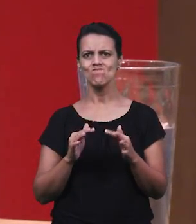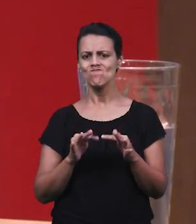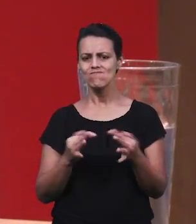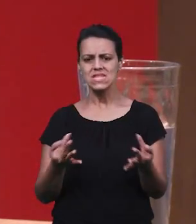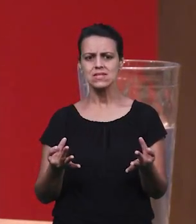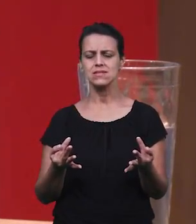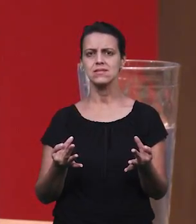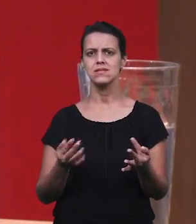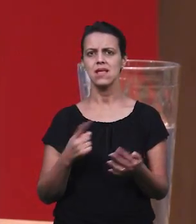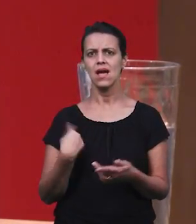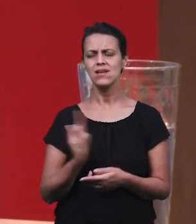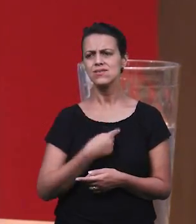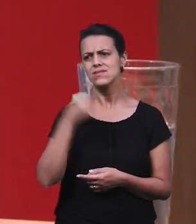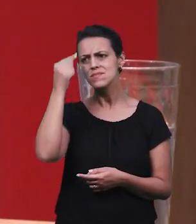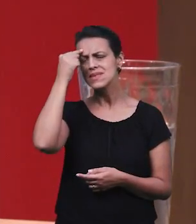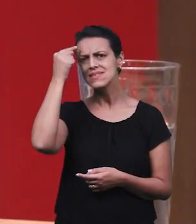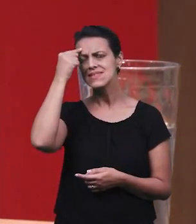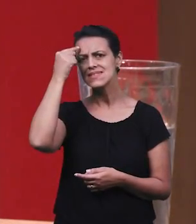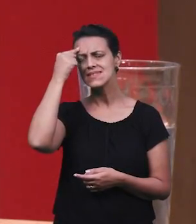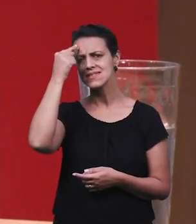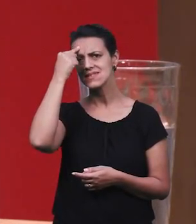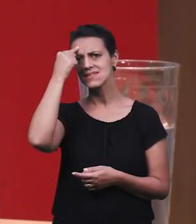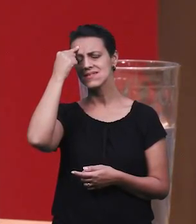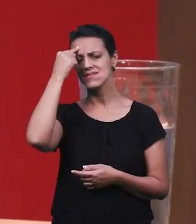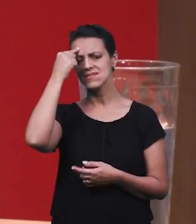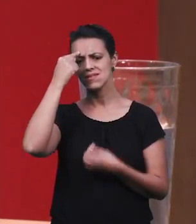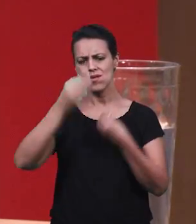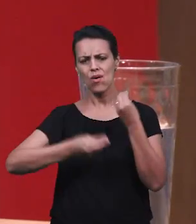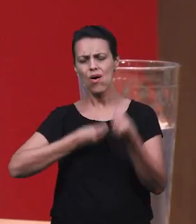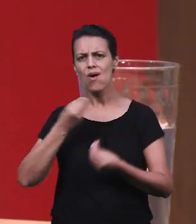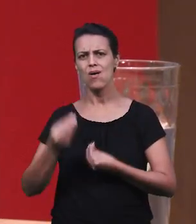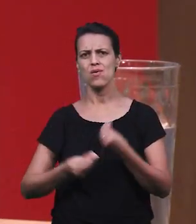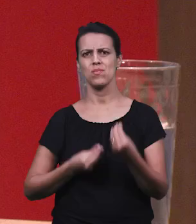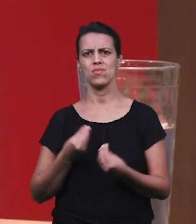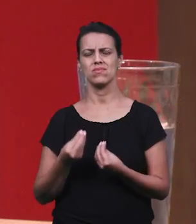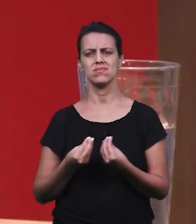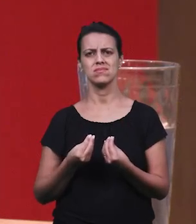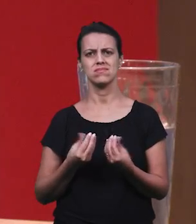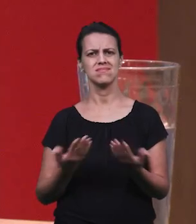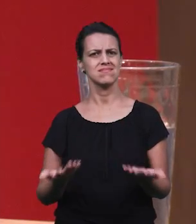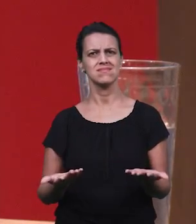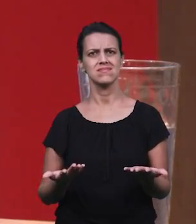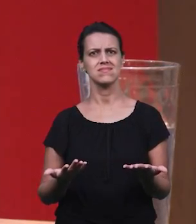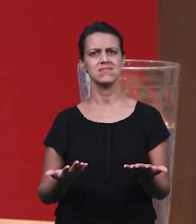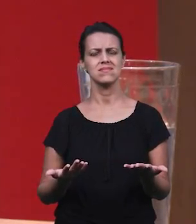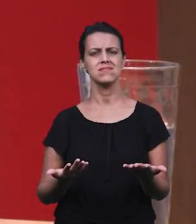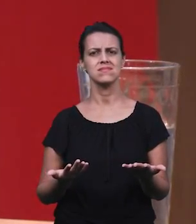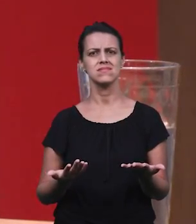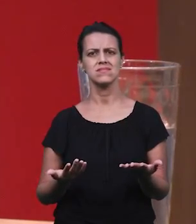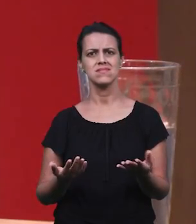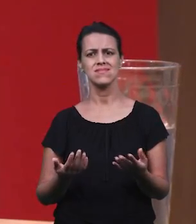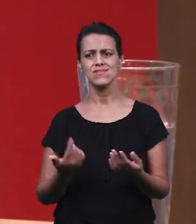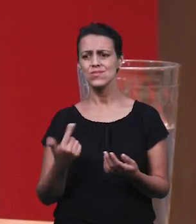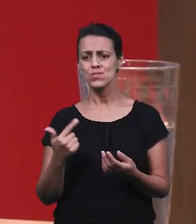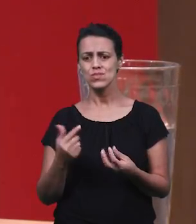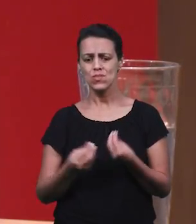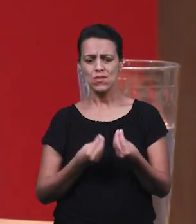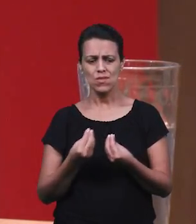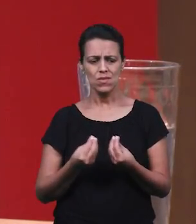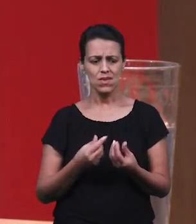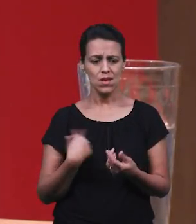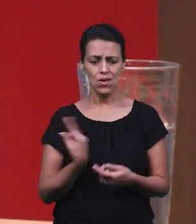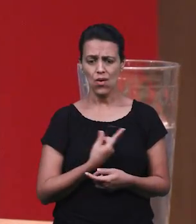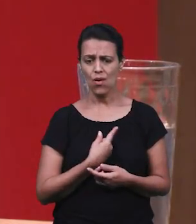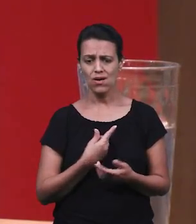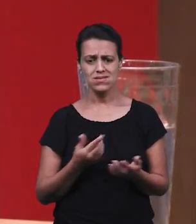Josias, como é que seria isso? Língua, recurso, a gente não tinha recurso, nós